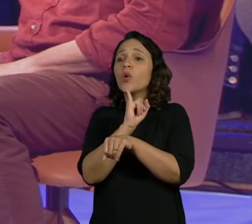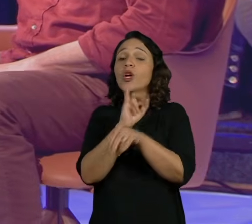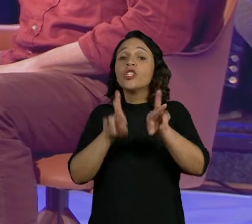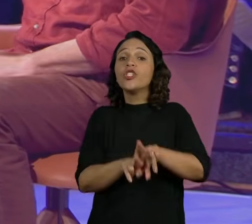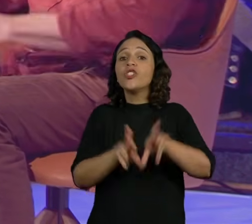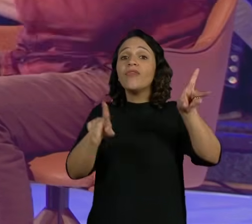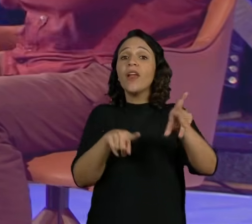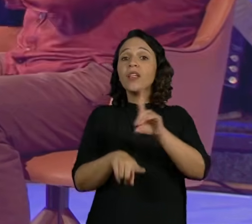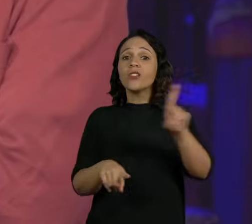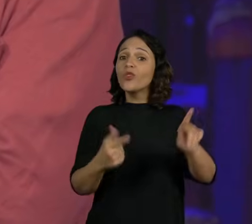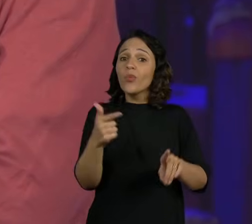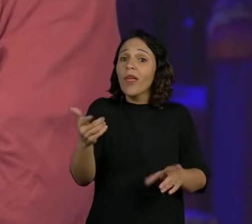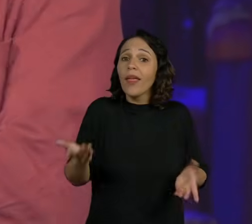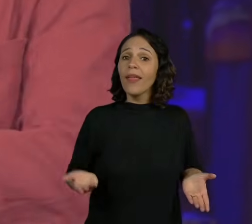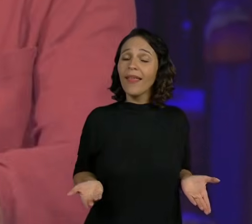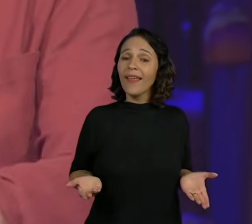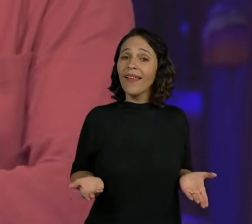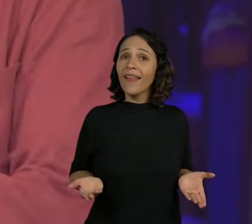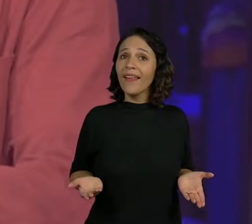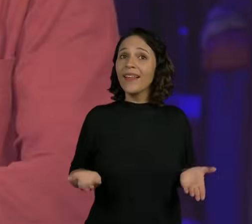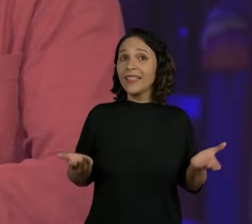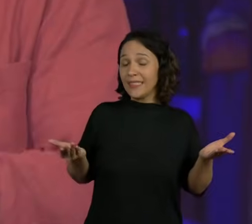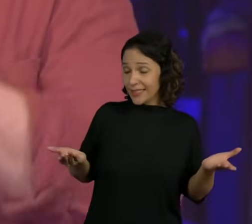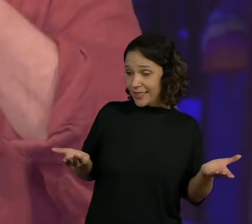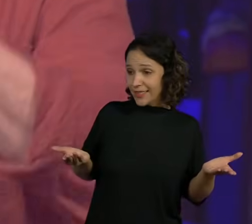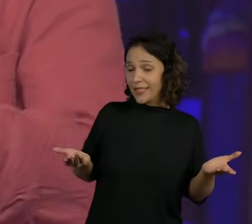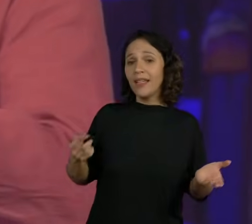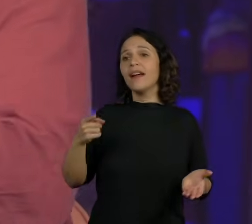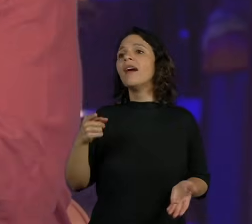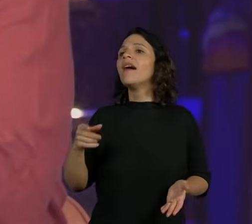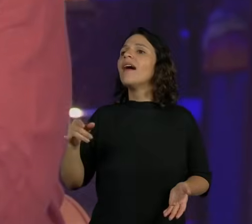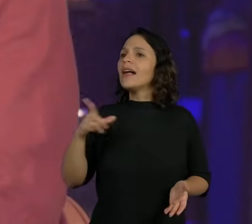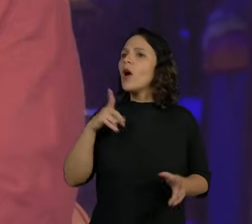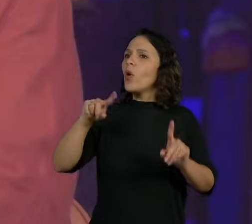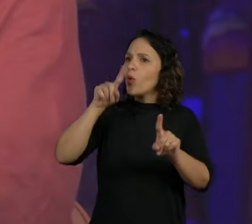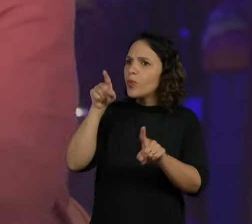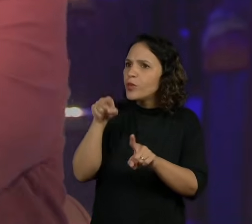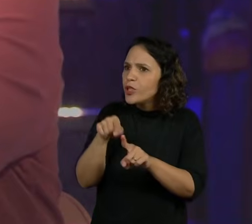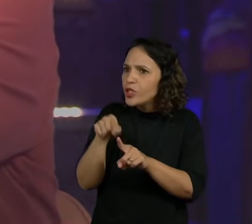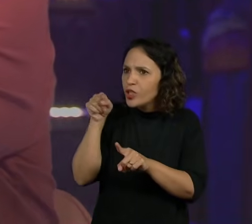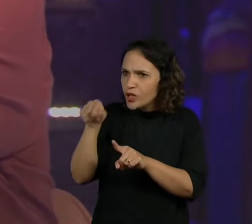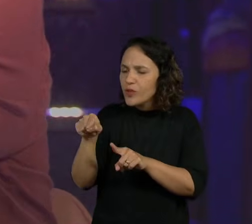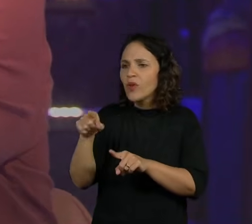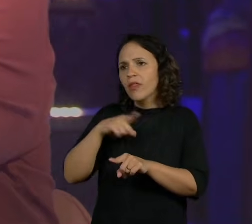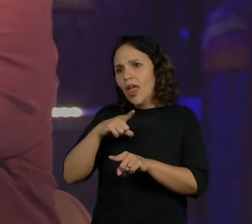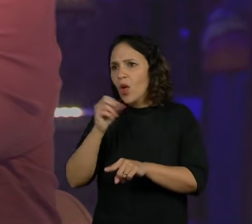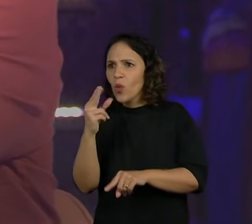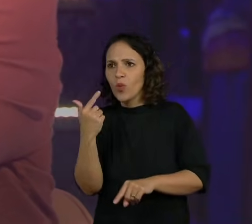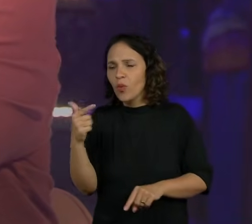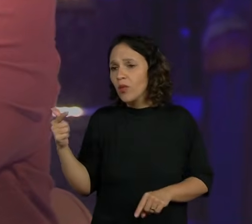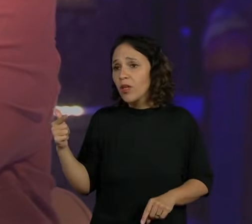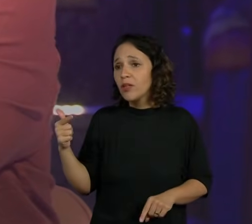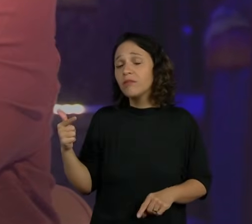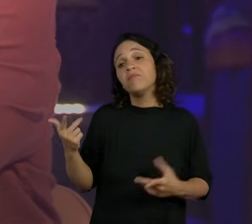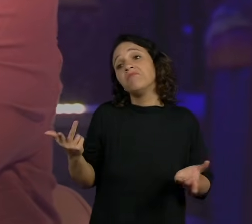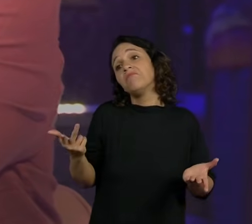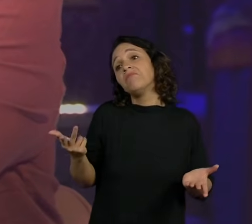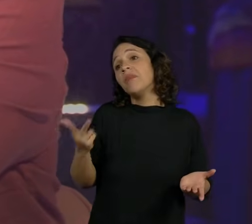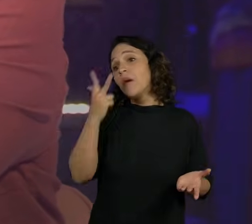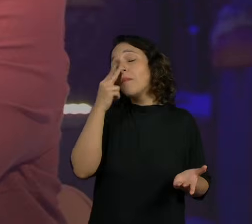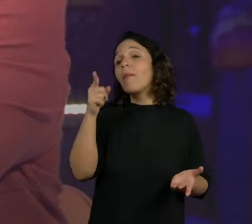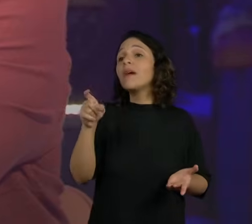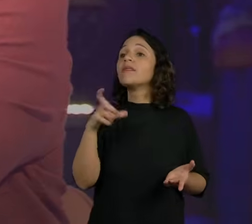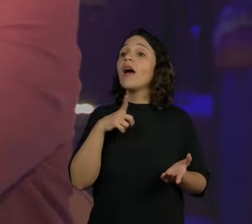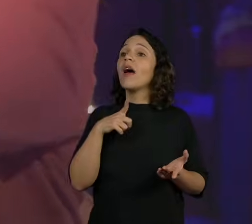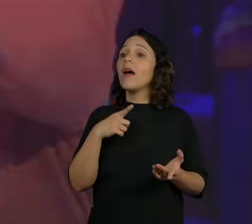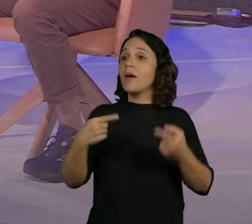Entende? Né? Quer dizer, então a esquerda, quer ela tenha essa intenção ou não, ela se torna o quê? É plano B da